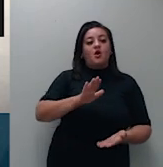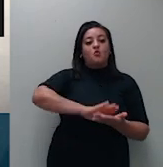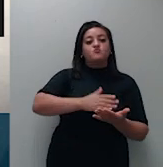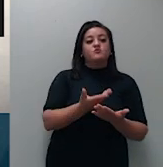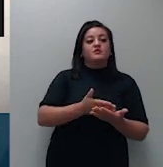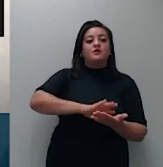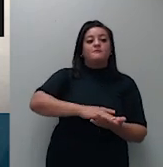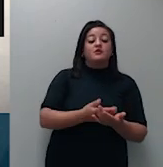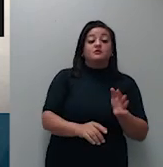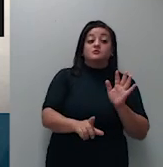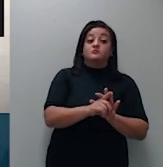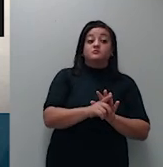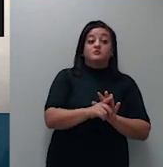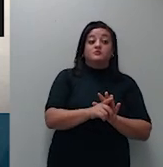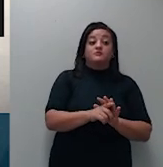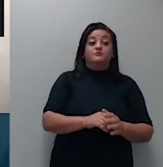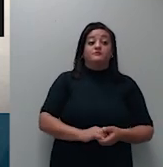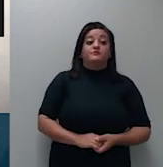lei